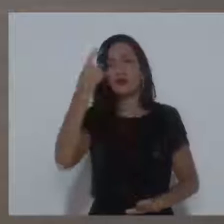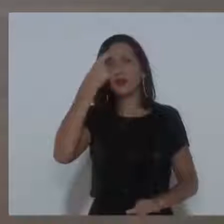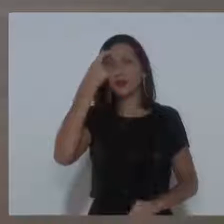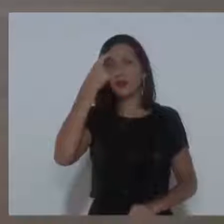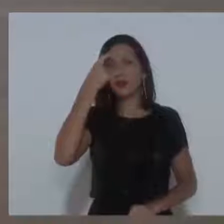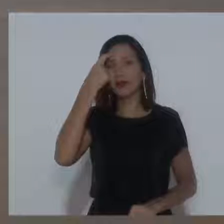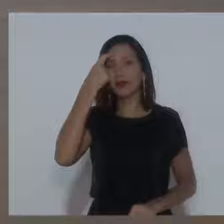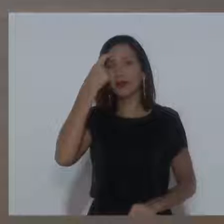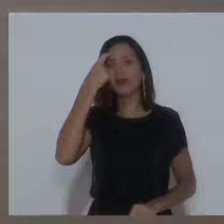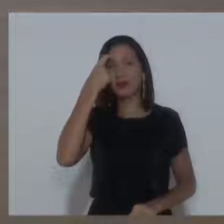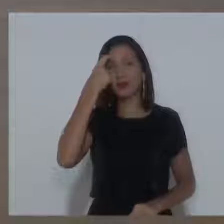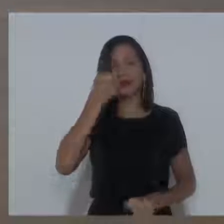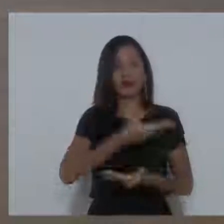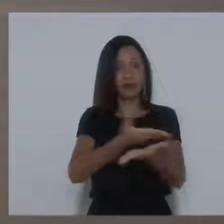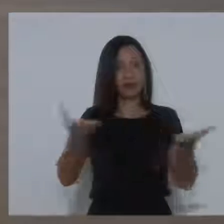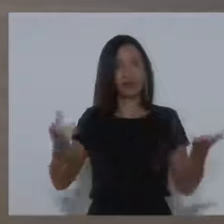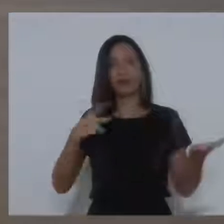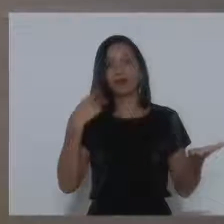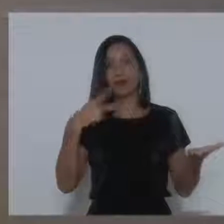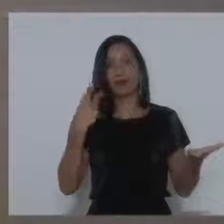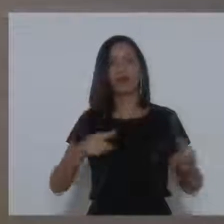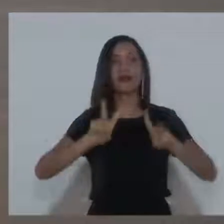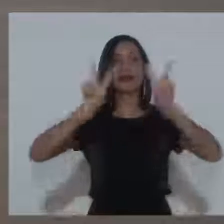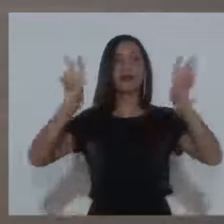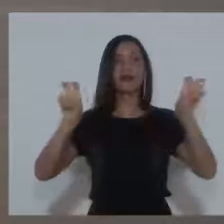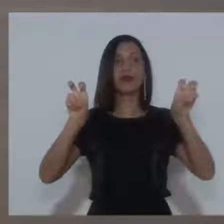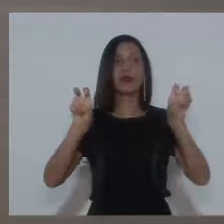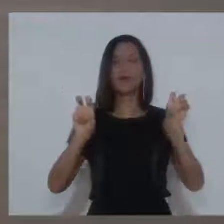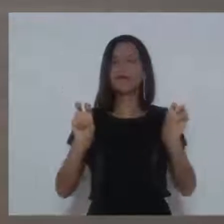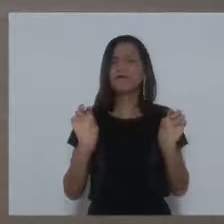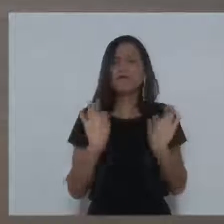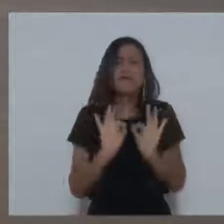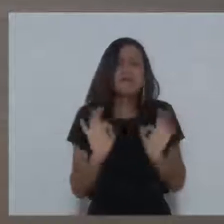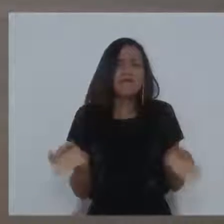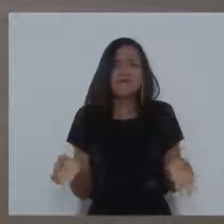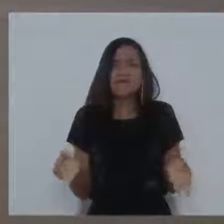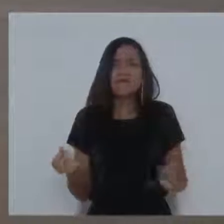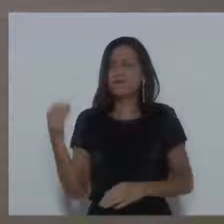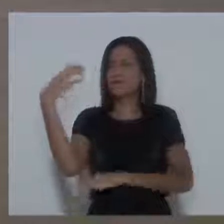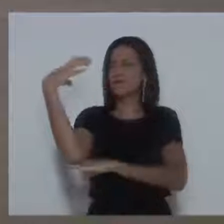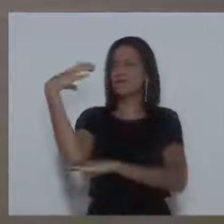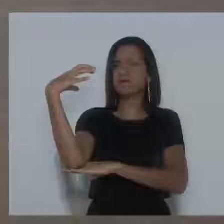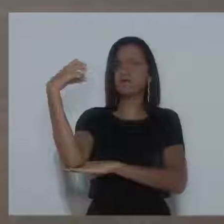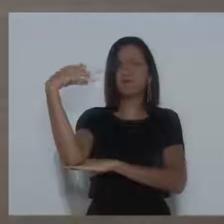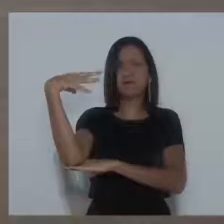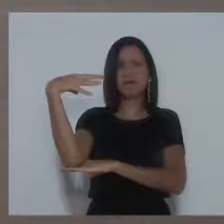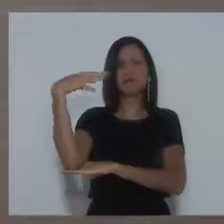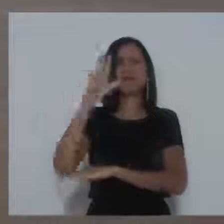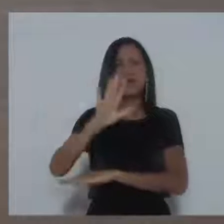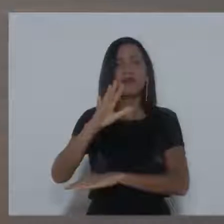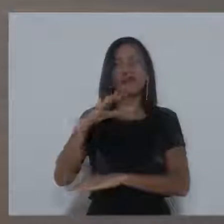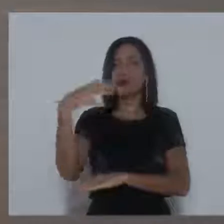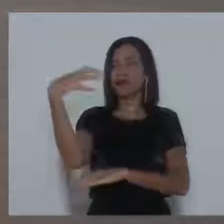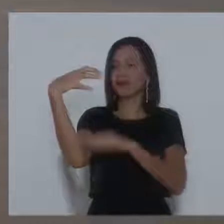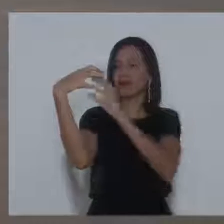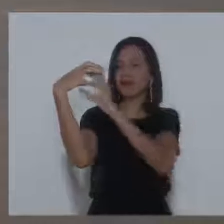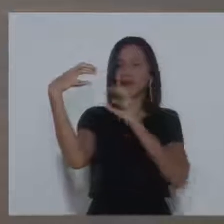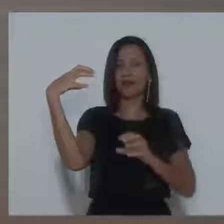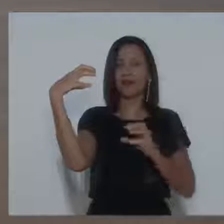Marcos Ferraz e demais vereadores, num tema tão pequeno, não a iluminação pública, mas trocar